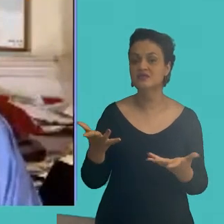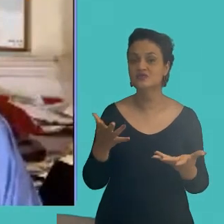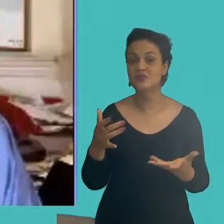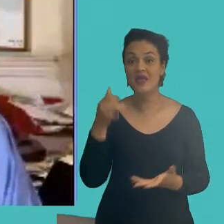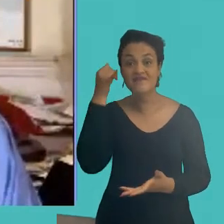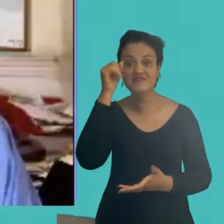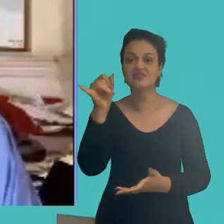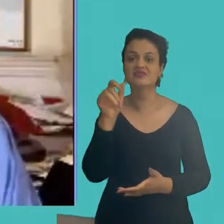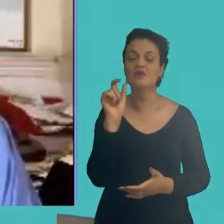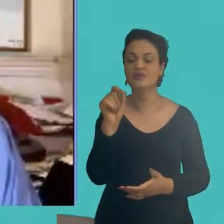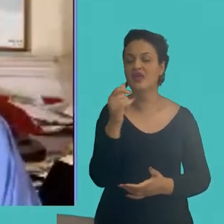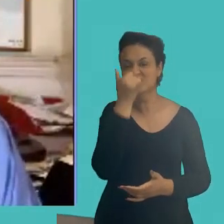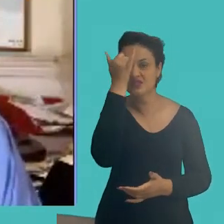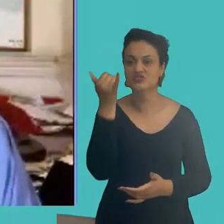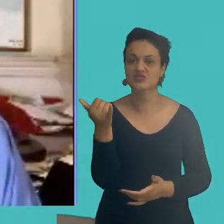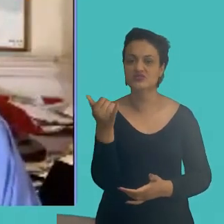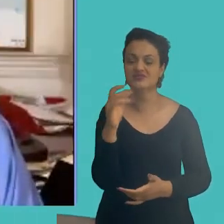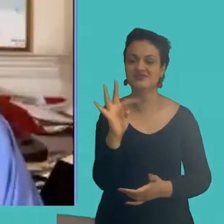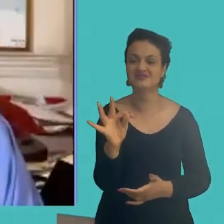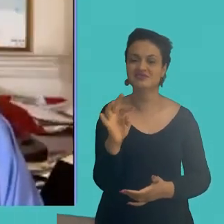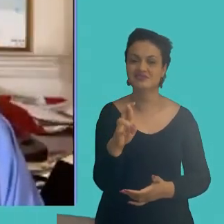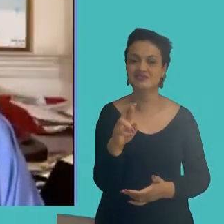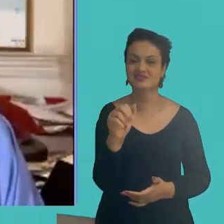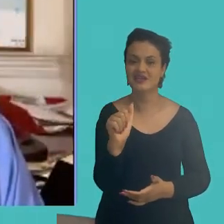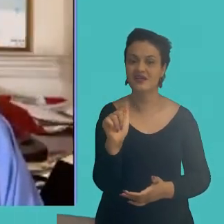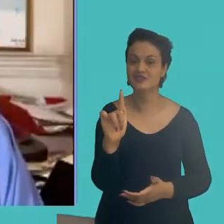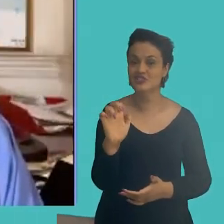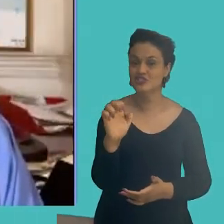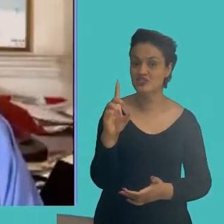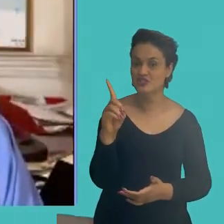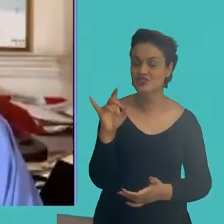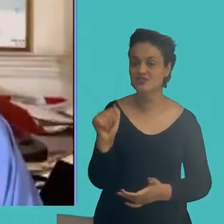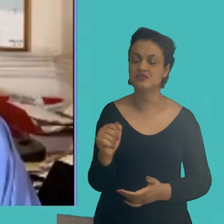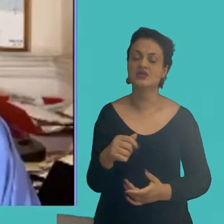gente considera que é positivo,